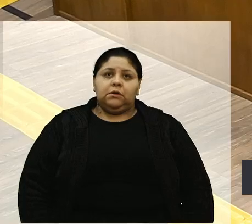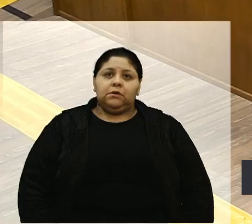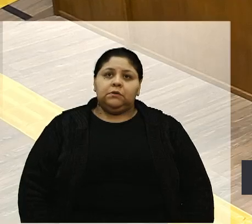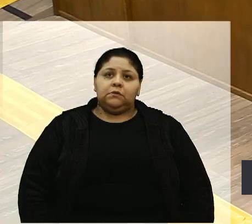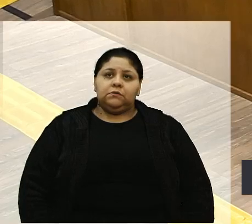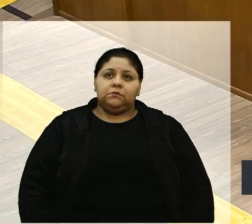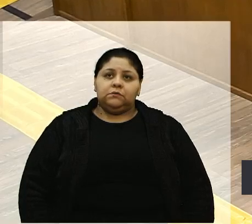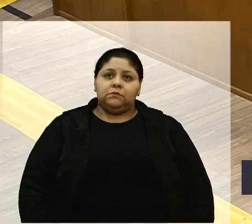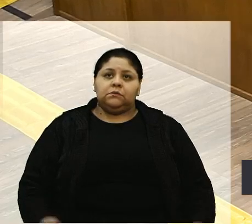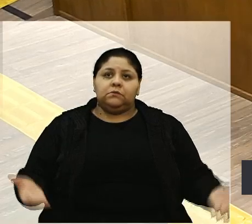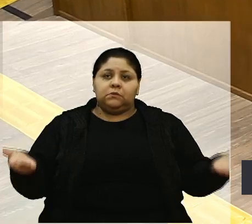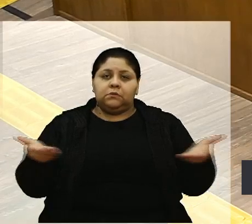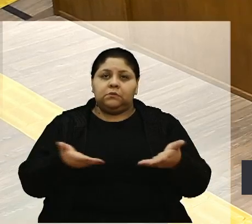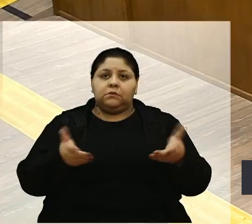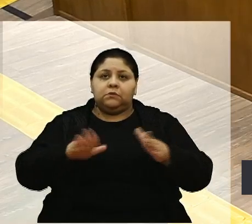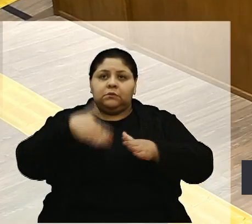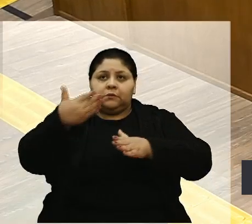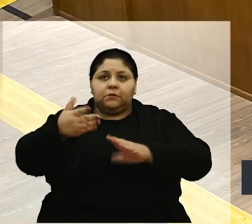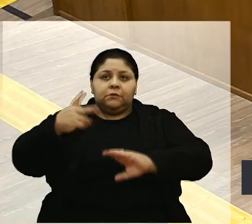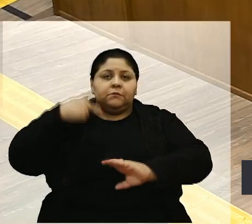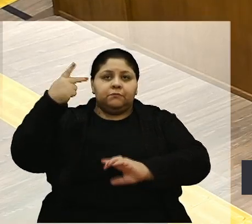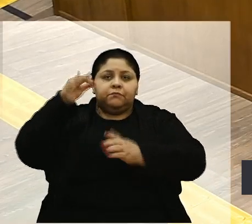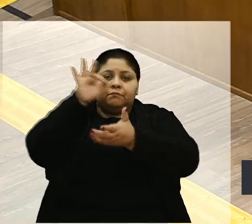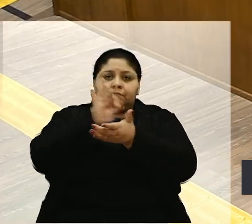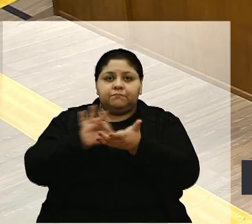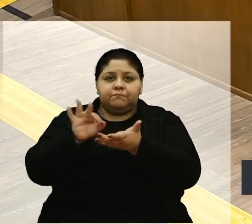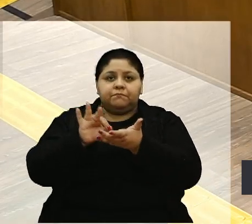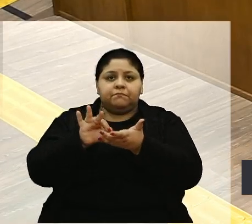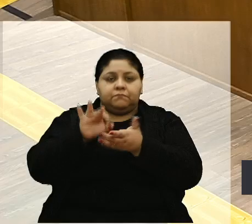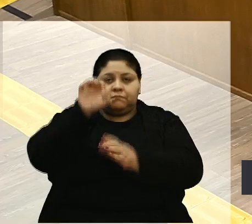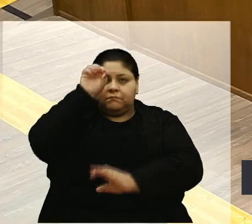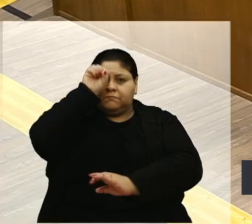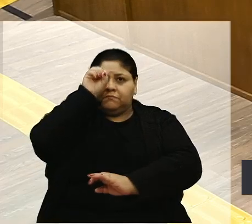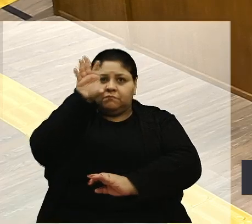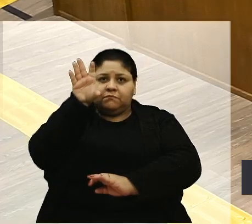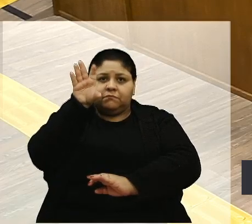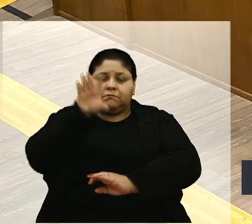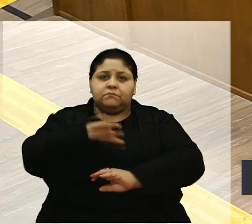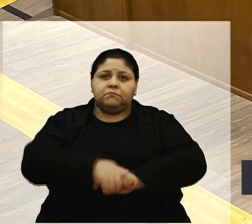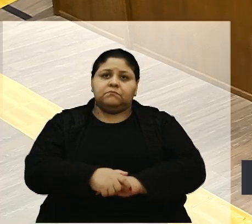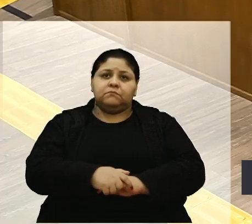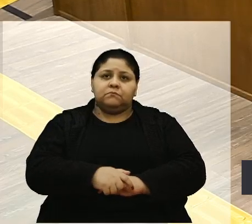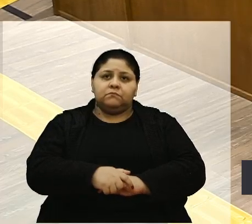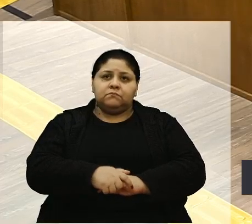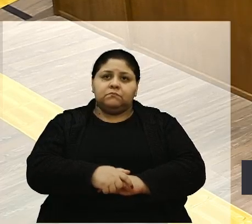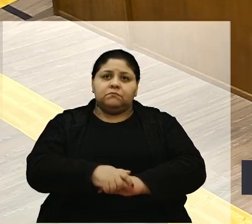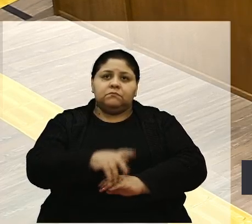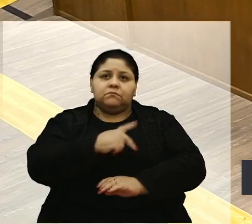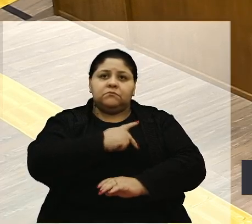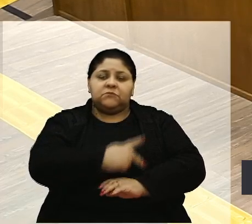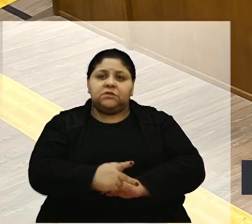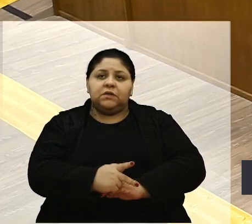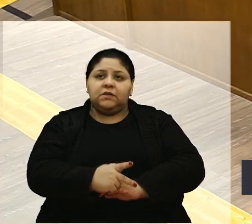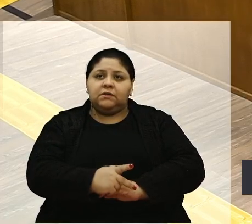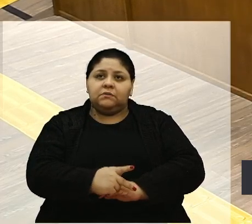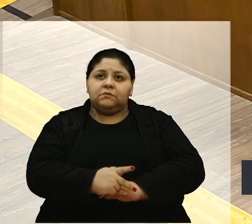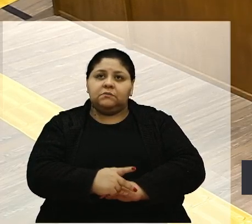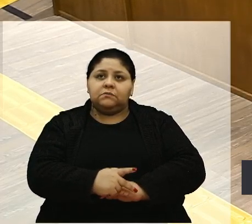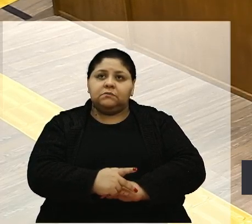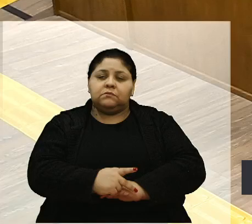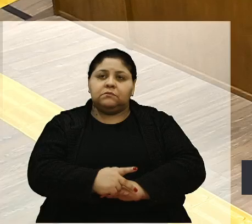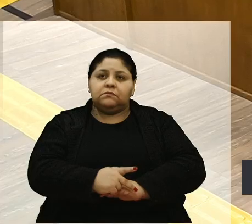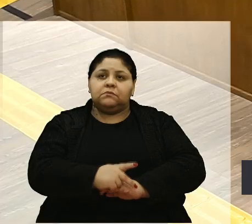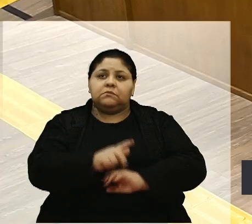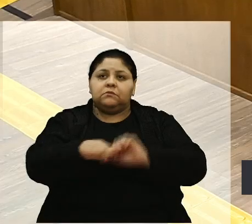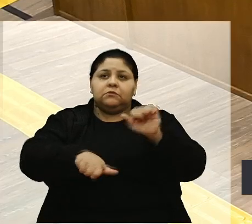O grande expediente, próximo vereador inscrito, o vereador Fiuza. Pois não, senhor presidente, cedo meu grande expediente ao